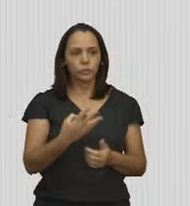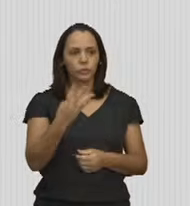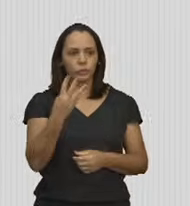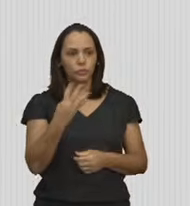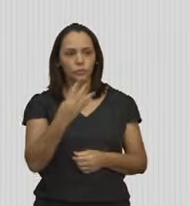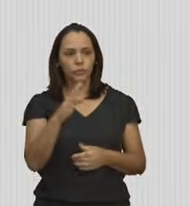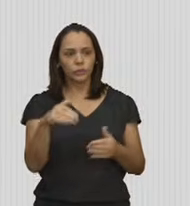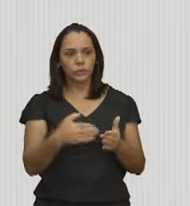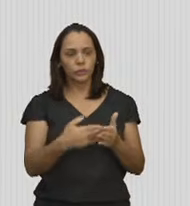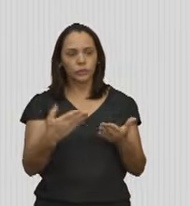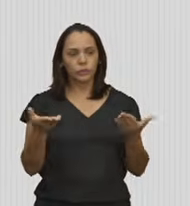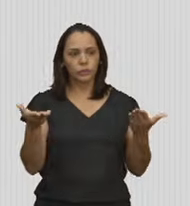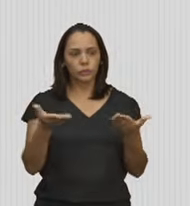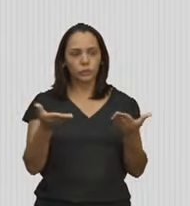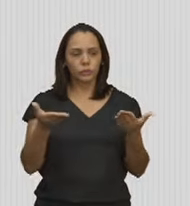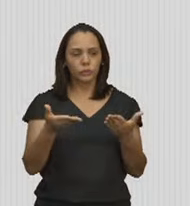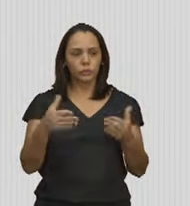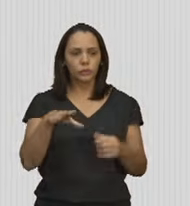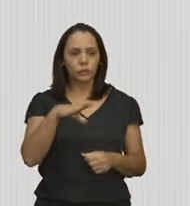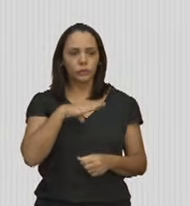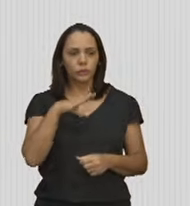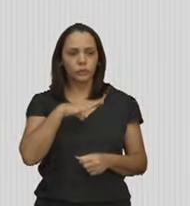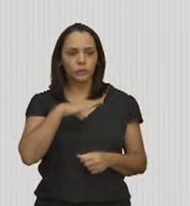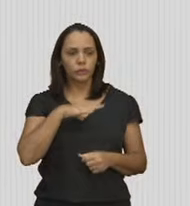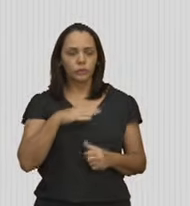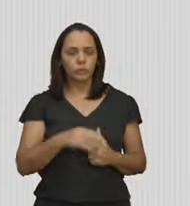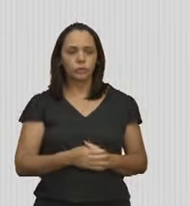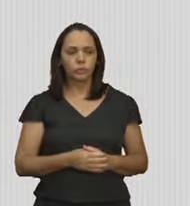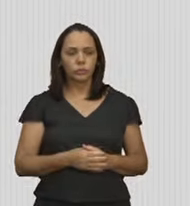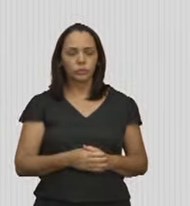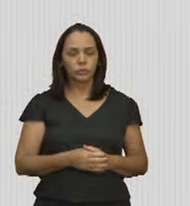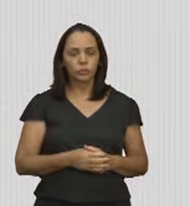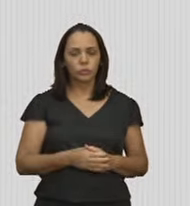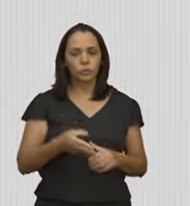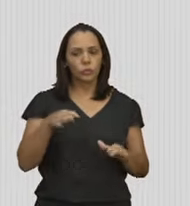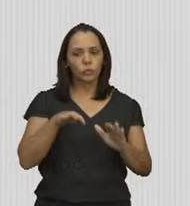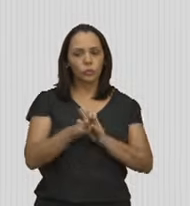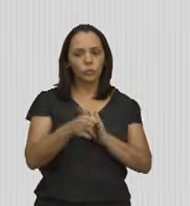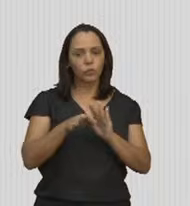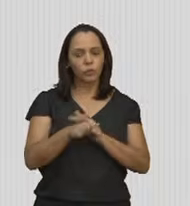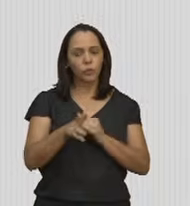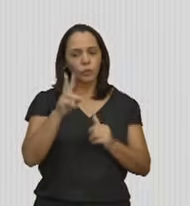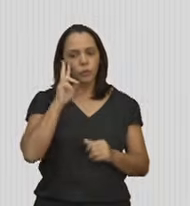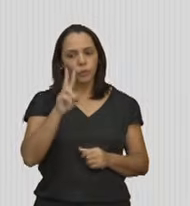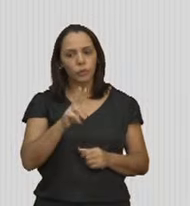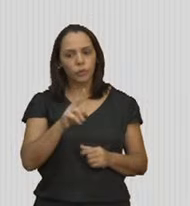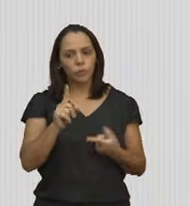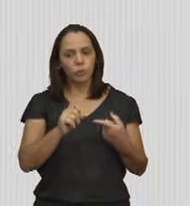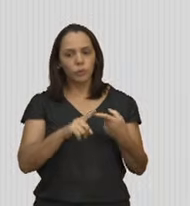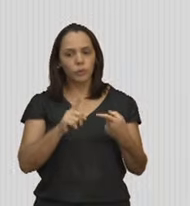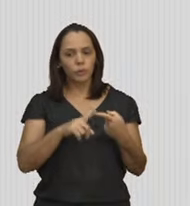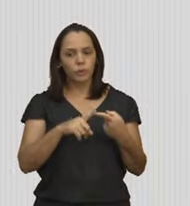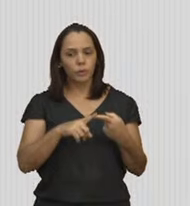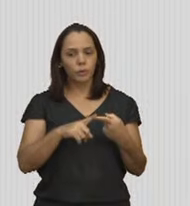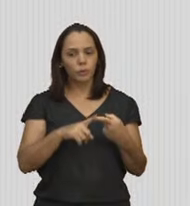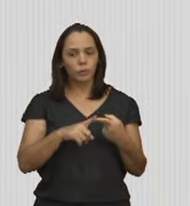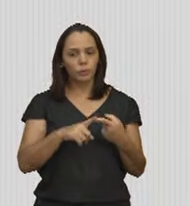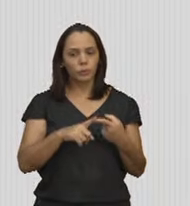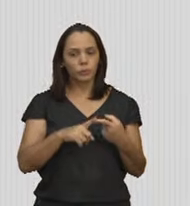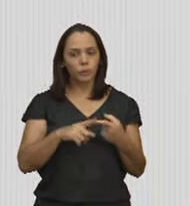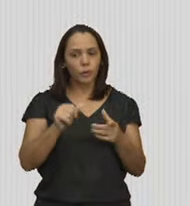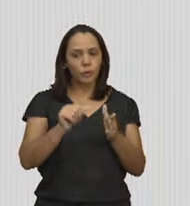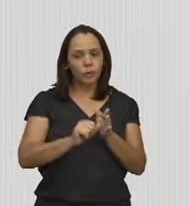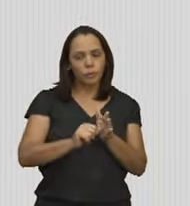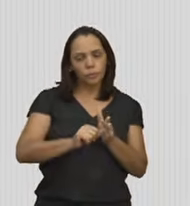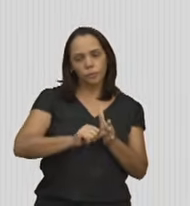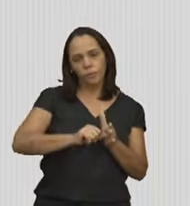o dia de hoje, na nossa cidade. Como de costume, você pode ver que a infraestrutura é um dos primeiros lugares,